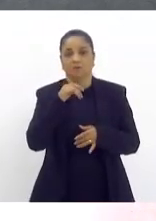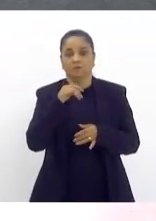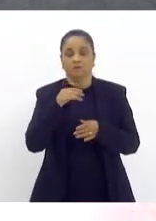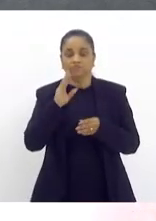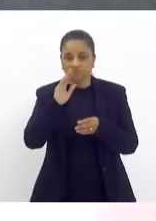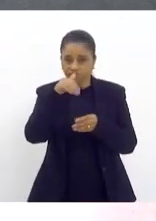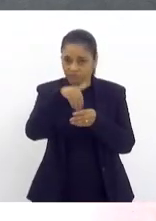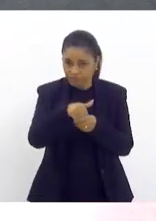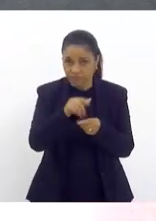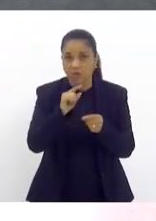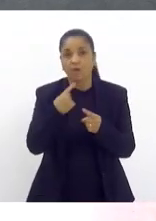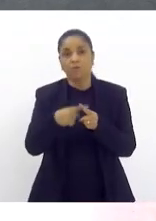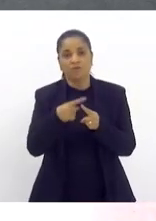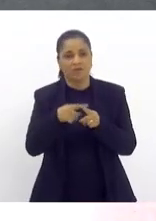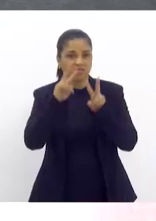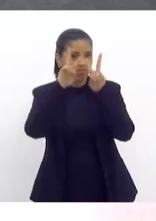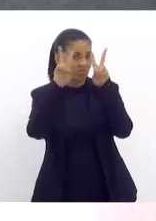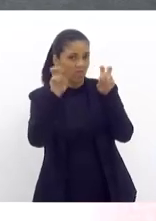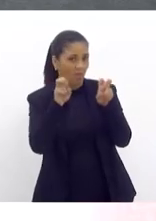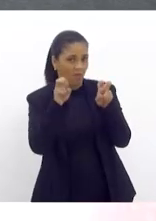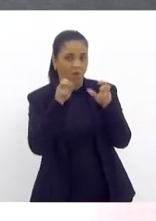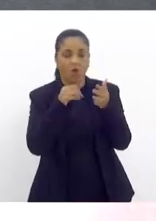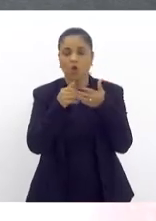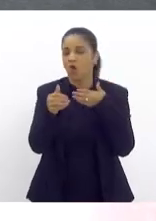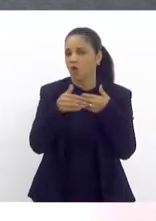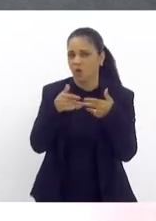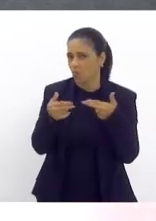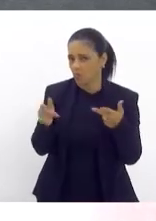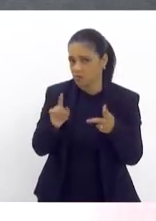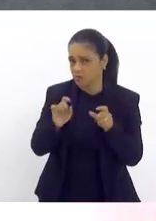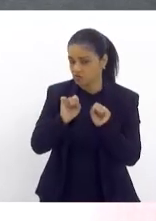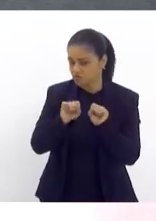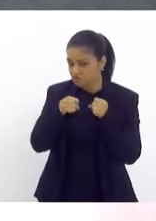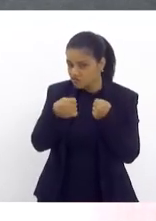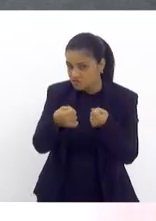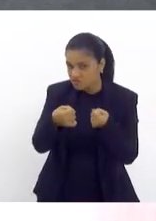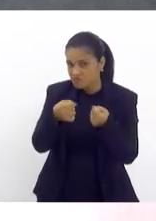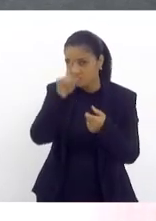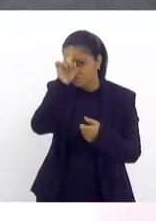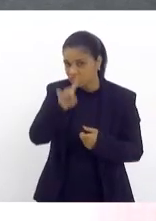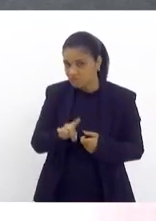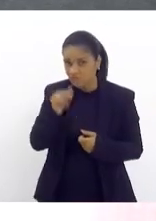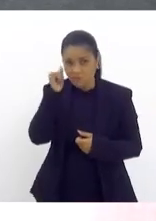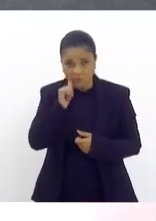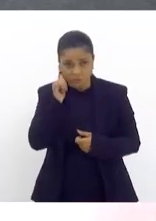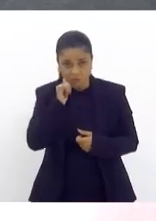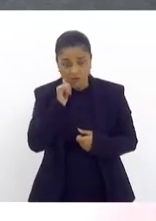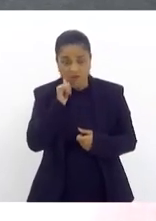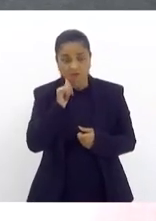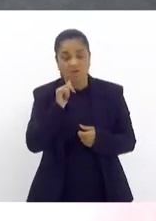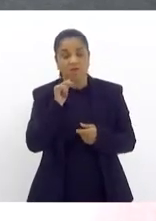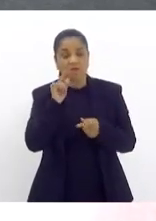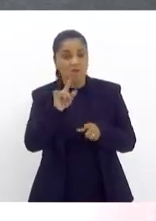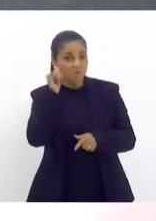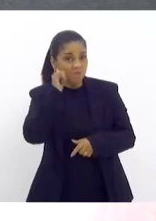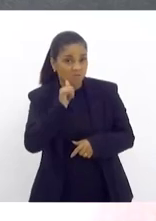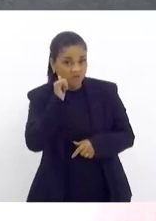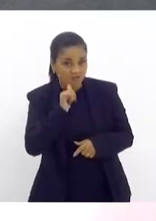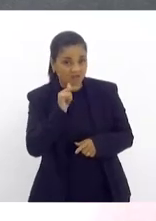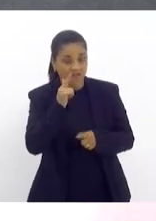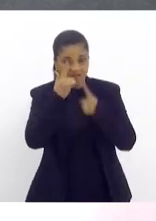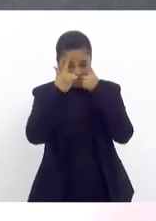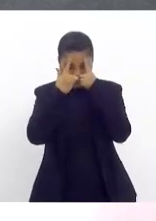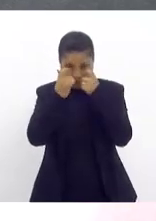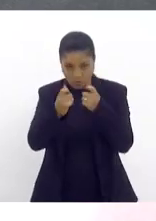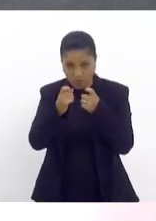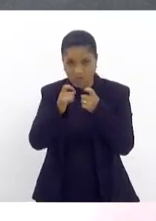é um tema que não é qualquer coisa quando defendemos os direitos das mulheres, porque essas mulheres vítimas de violência e